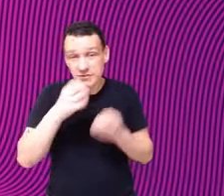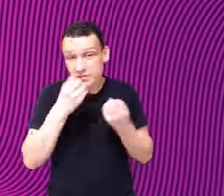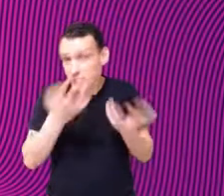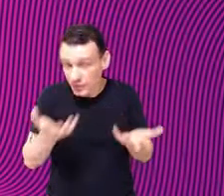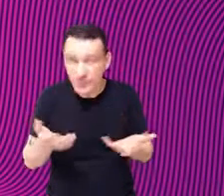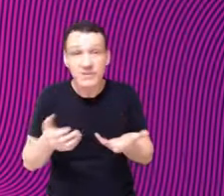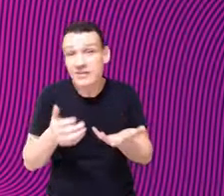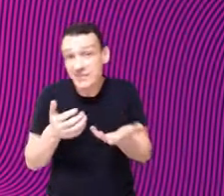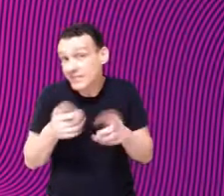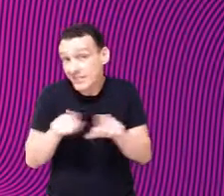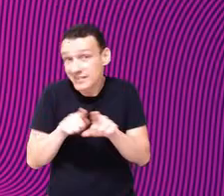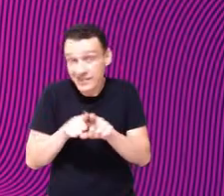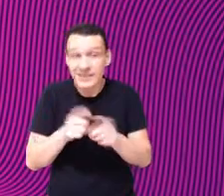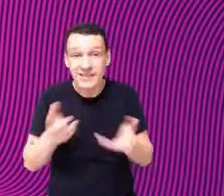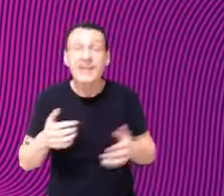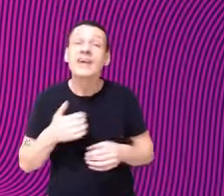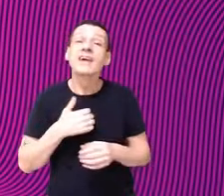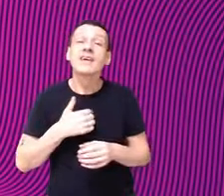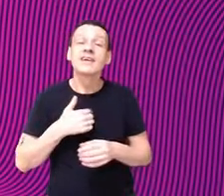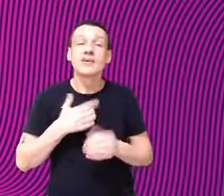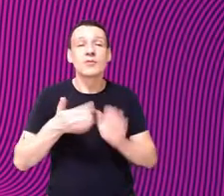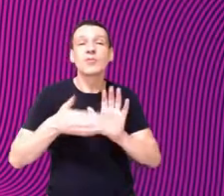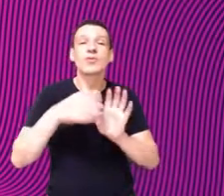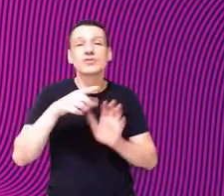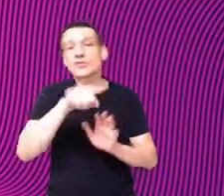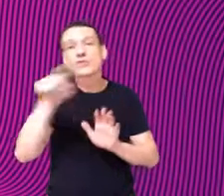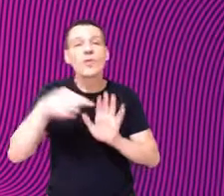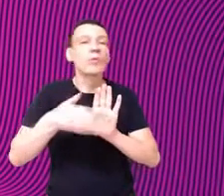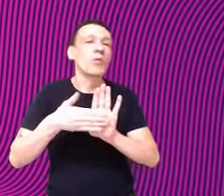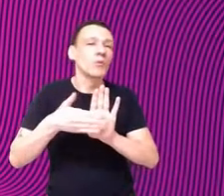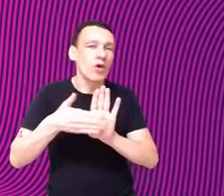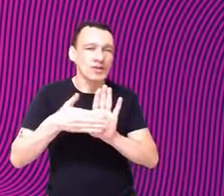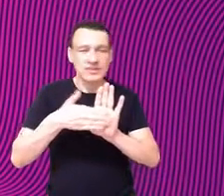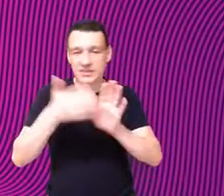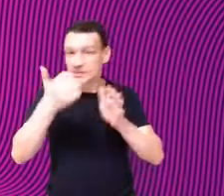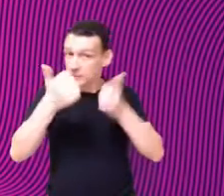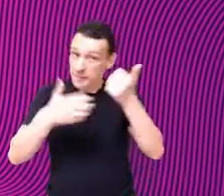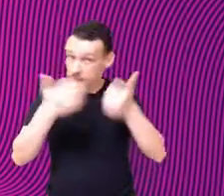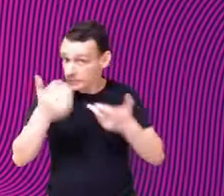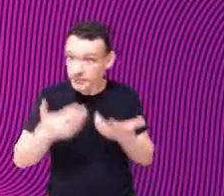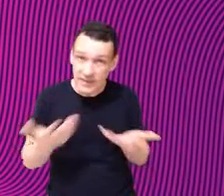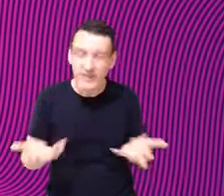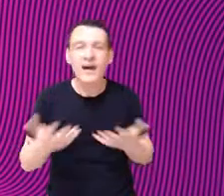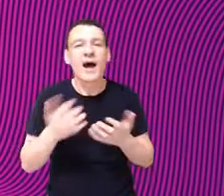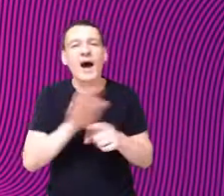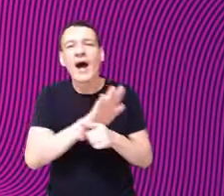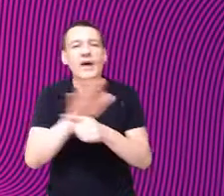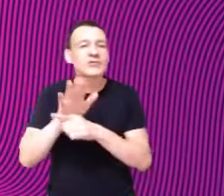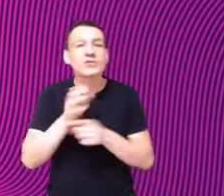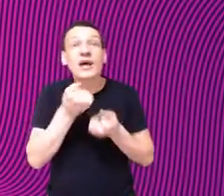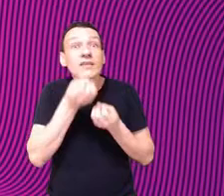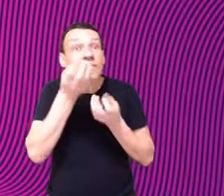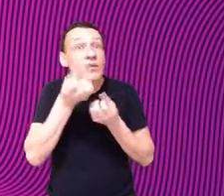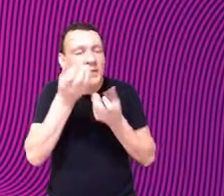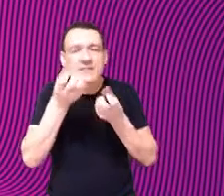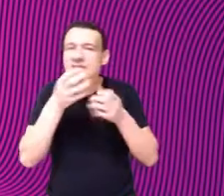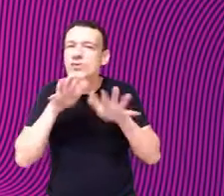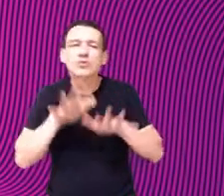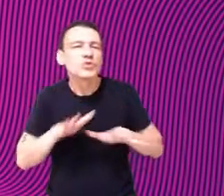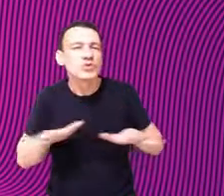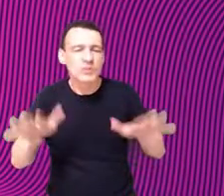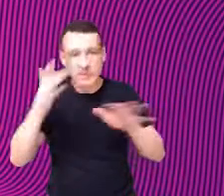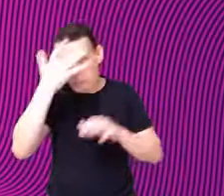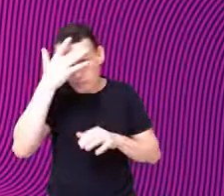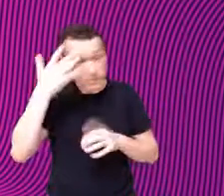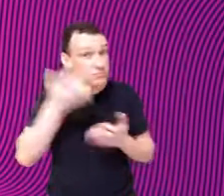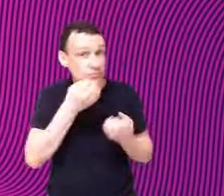de proposta de vocês de levar informação para a comunidade.